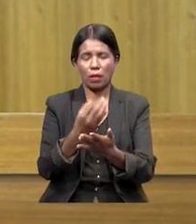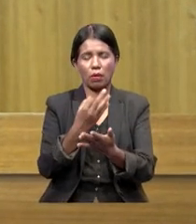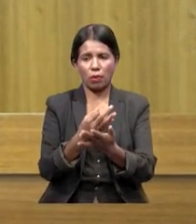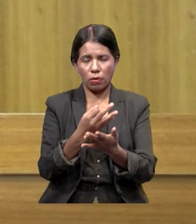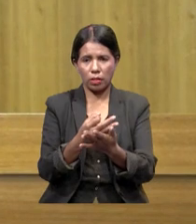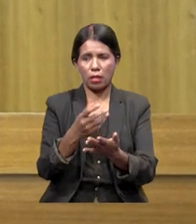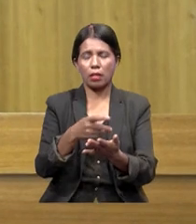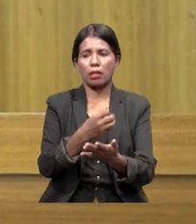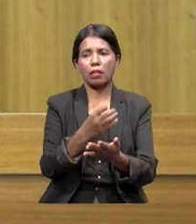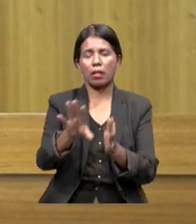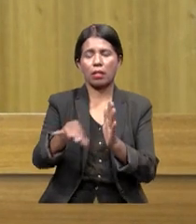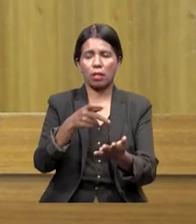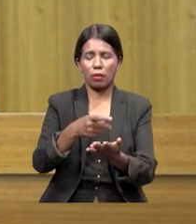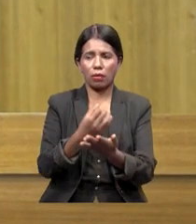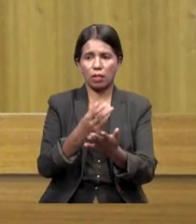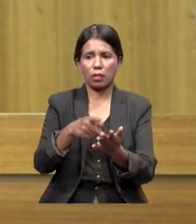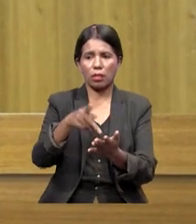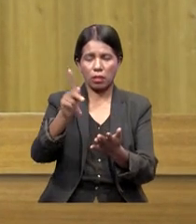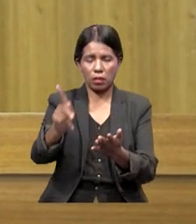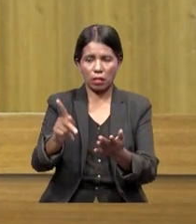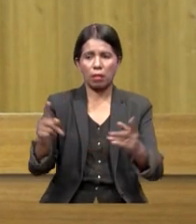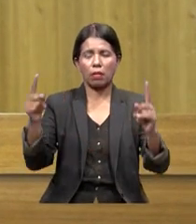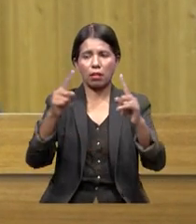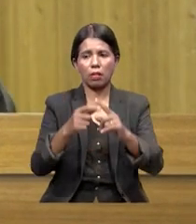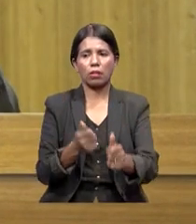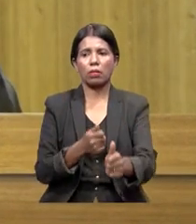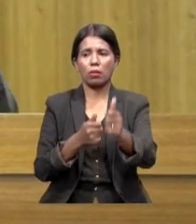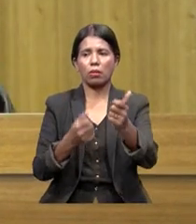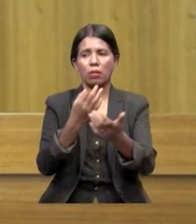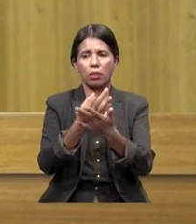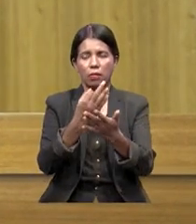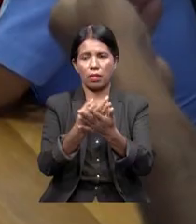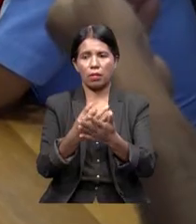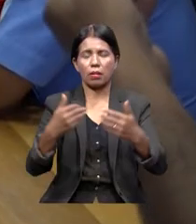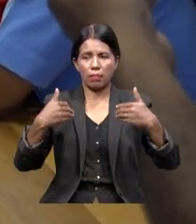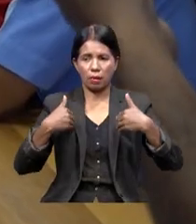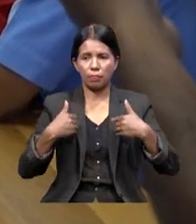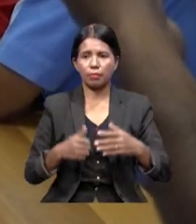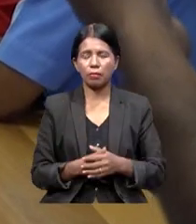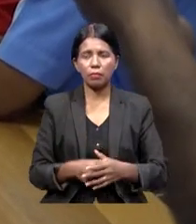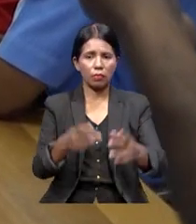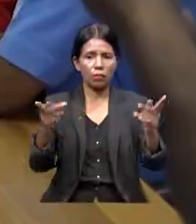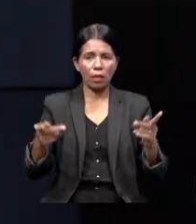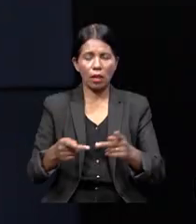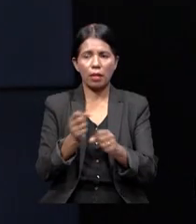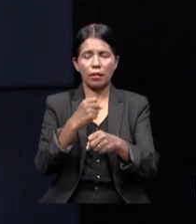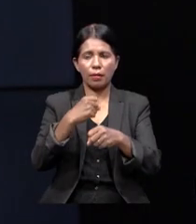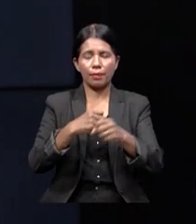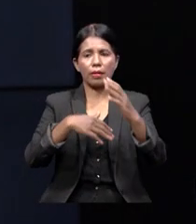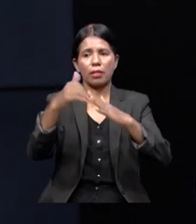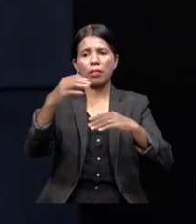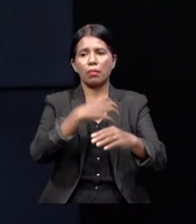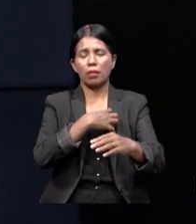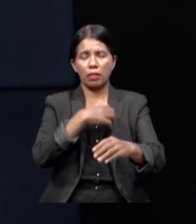indemnização da compensação da ou recuperação orçamento custo nebe maquiheteal. Fatin hirak nebe atu construi infraestrutura ba